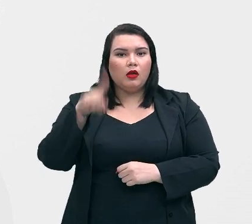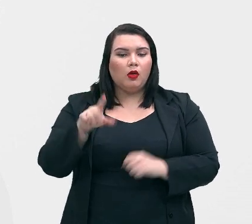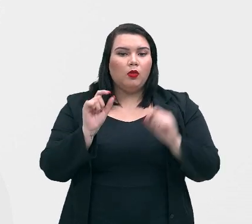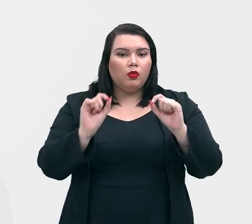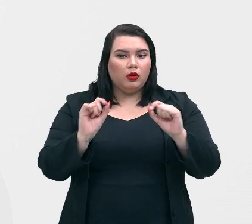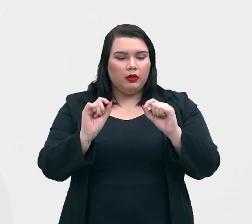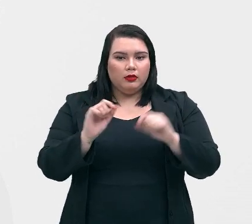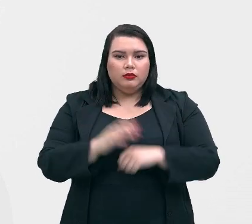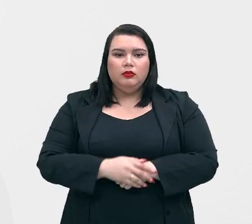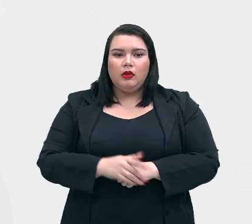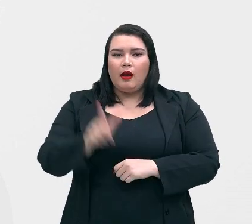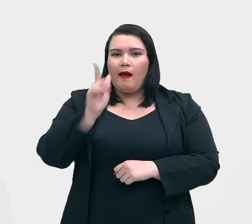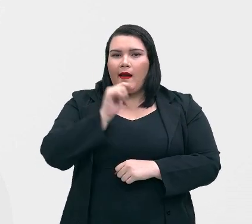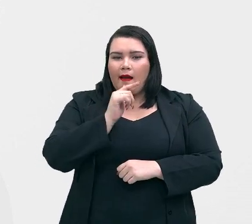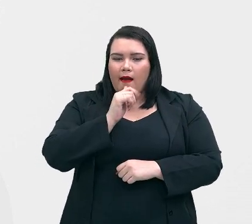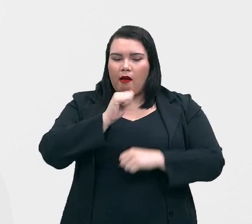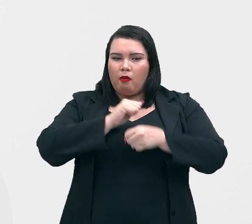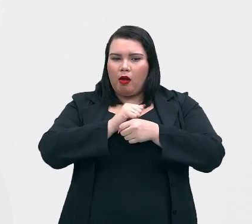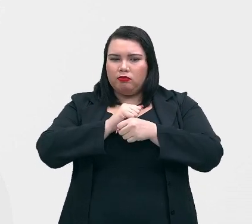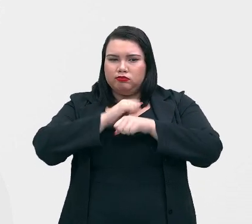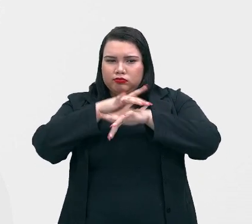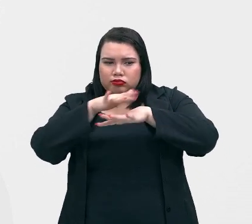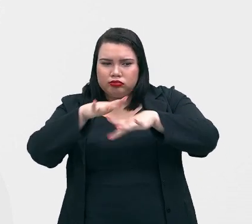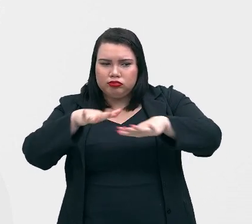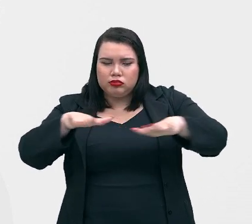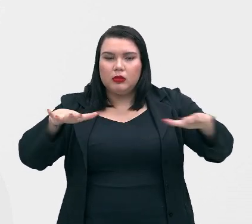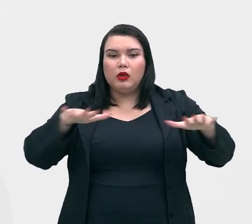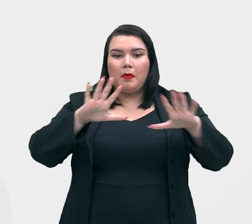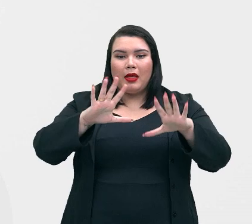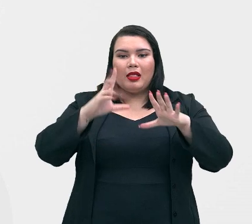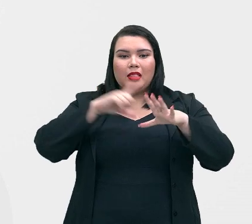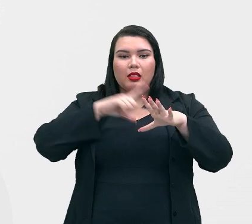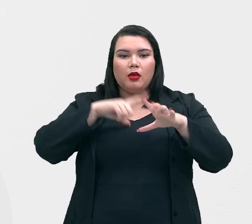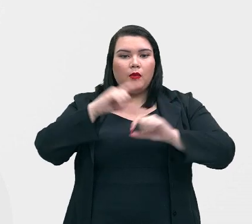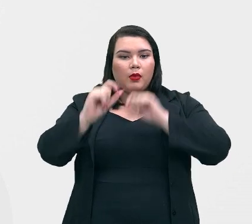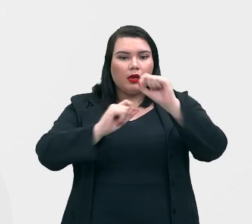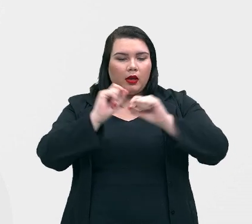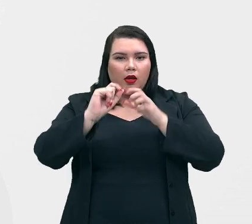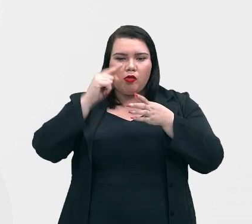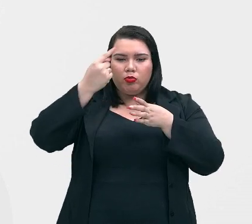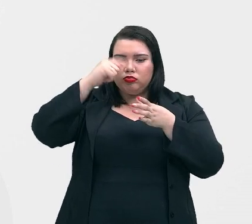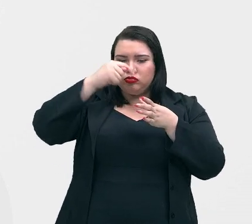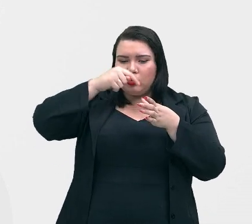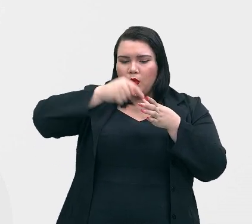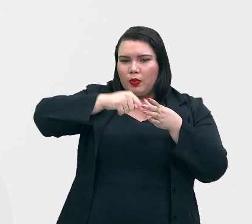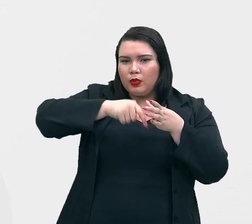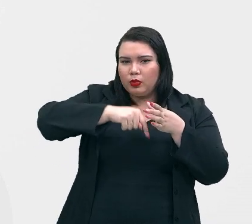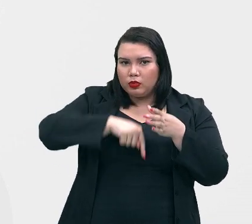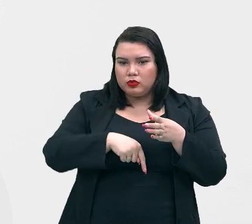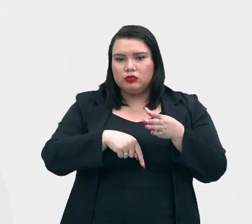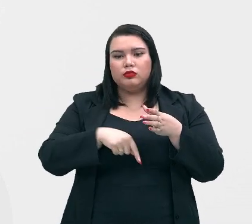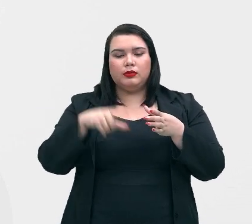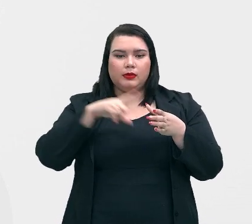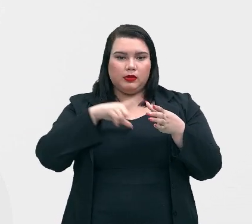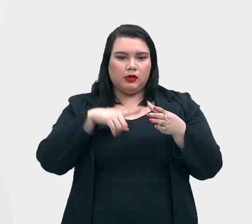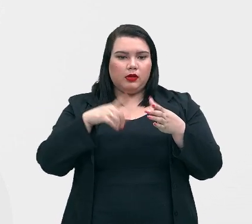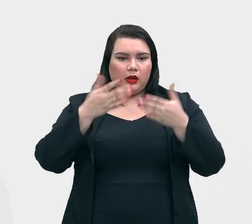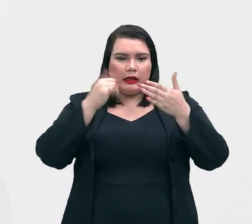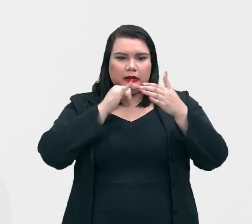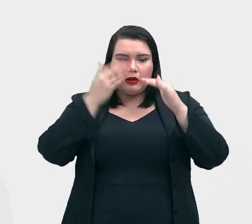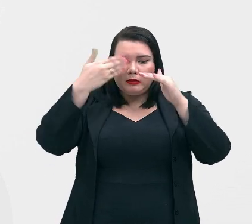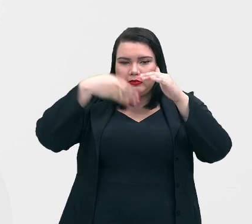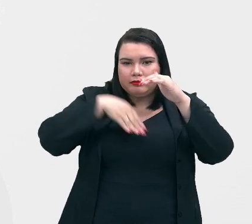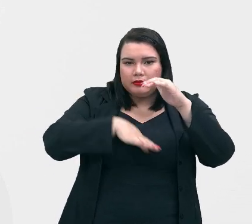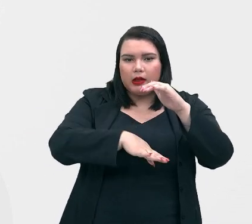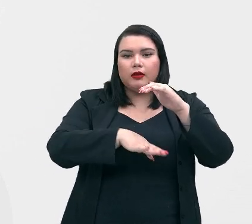grande reservatório de águas subterrâneas que vai estar localizado aí a centenas de metros de